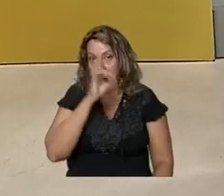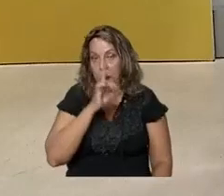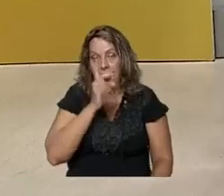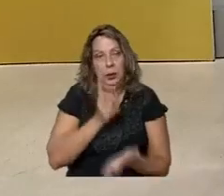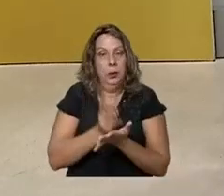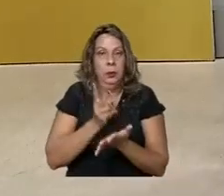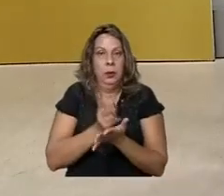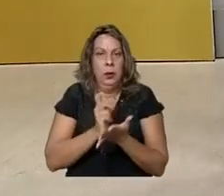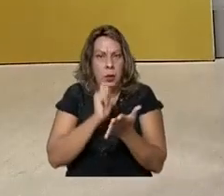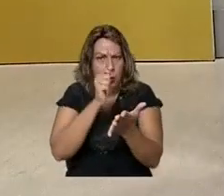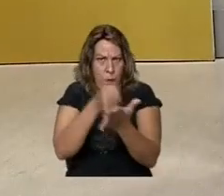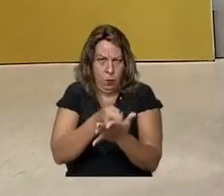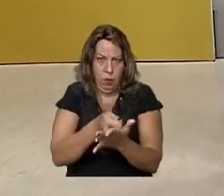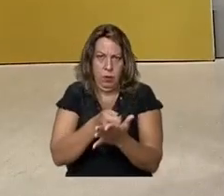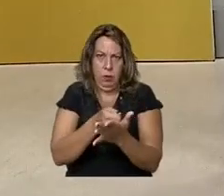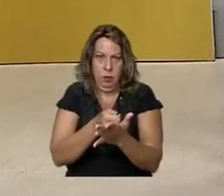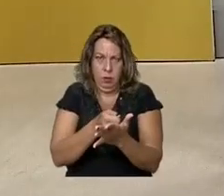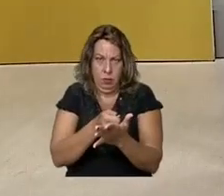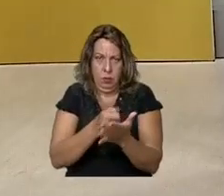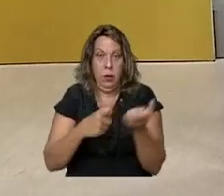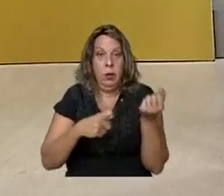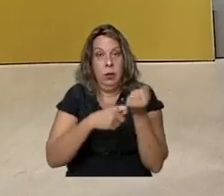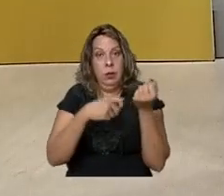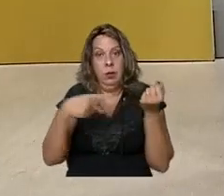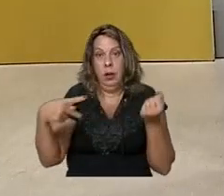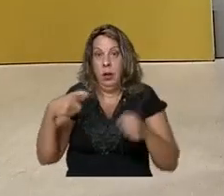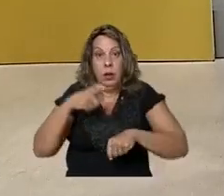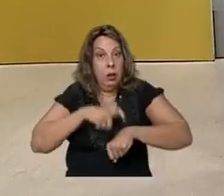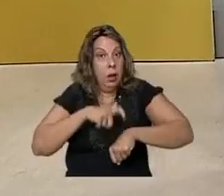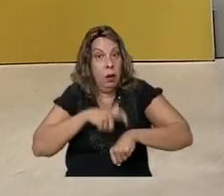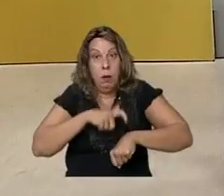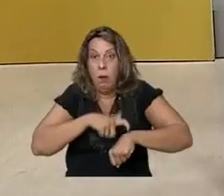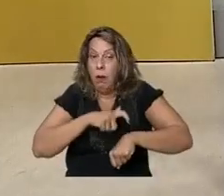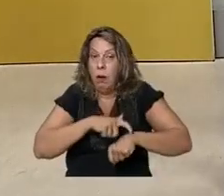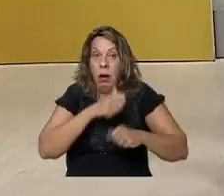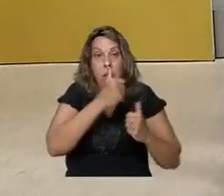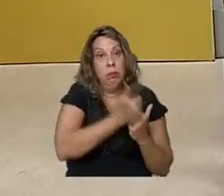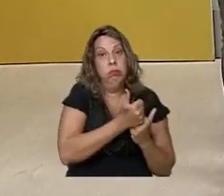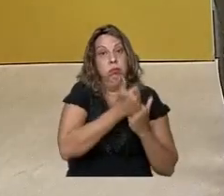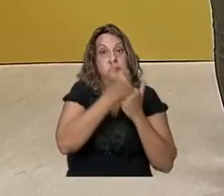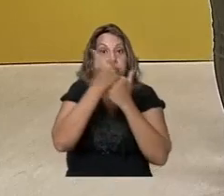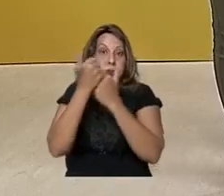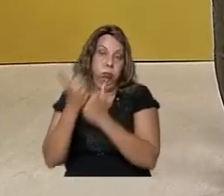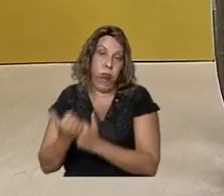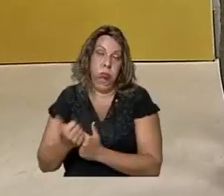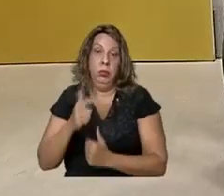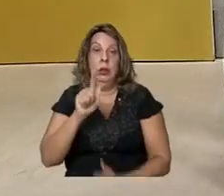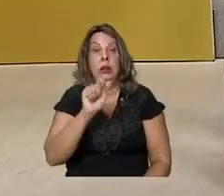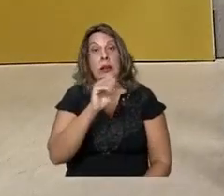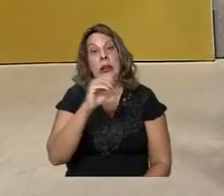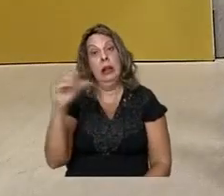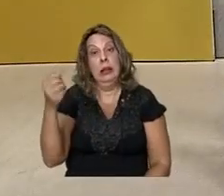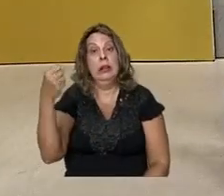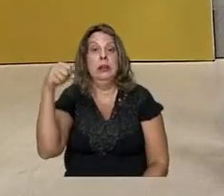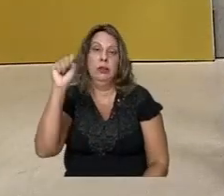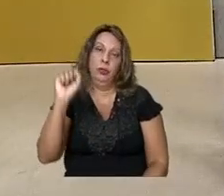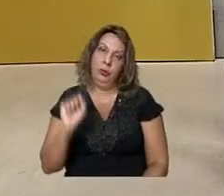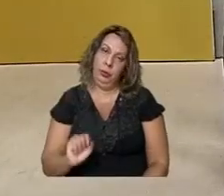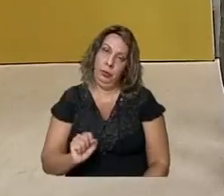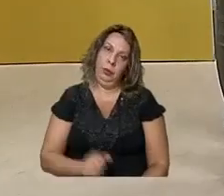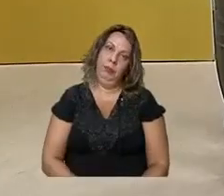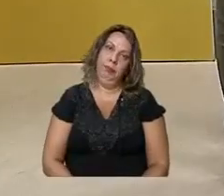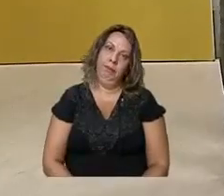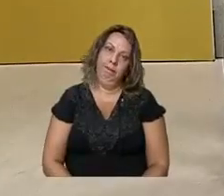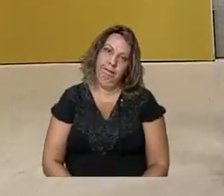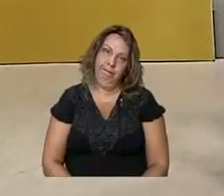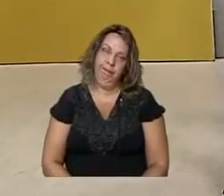quando você compra o seu título Caju Cap, automaticamente você está colaborando com as ações do GAC Sergipe. Quero